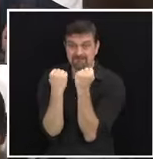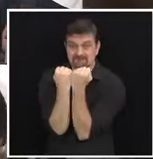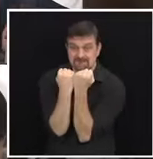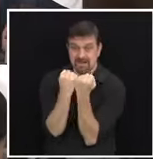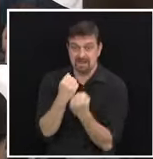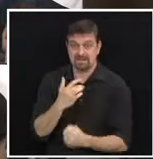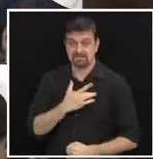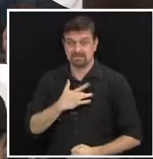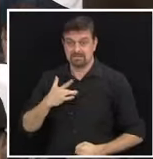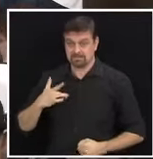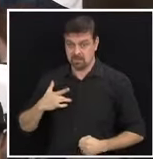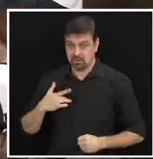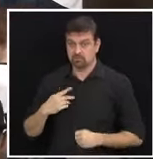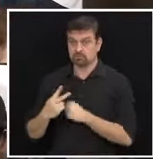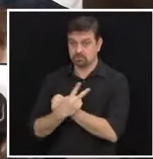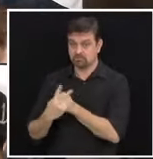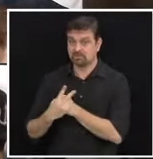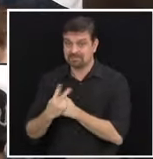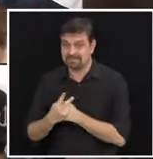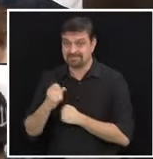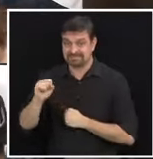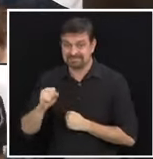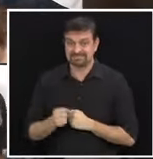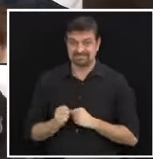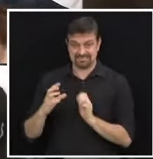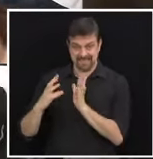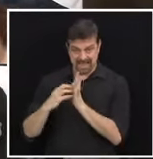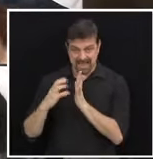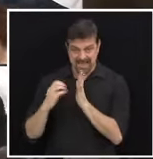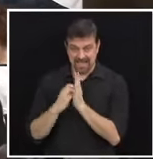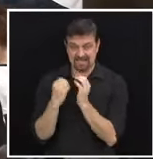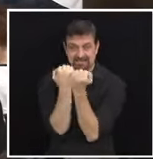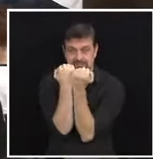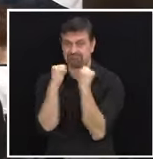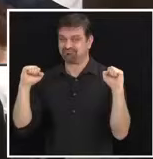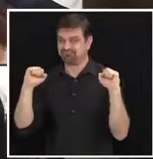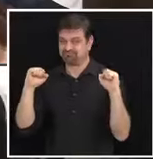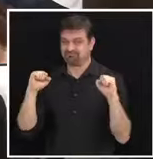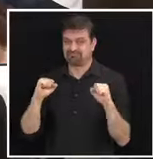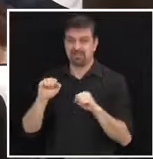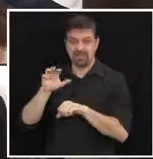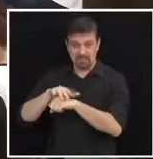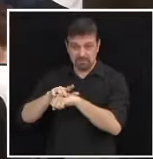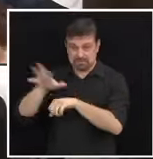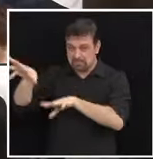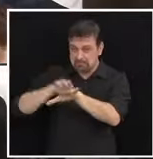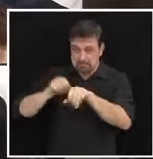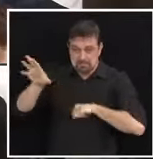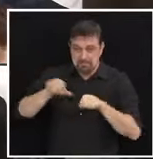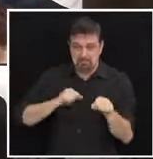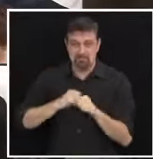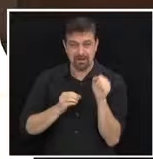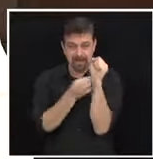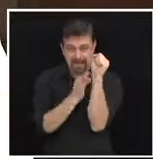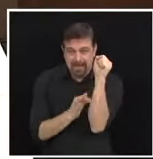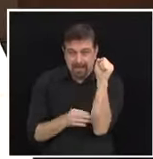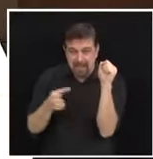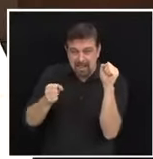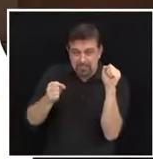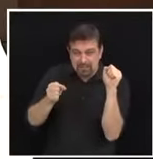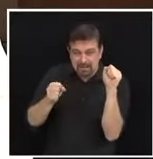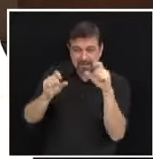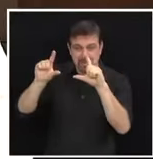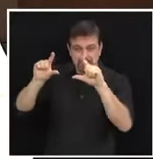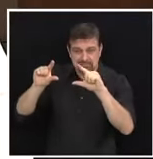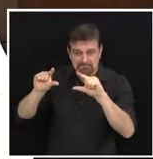como medir. Se o paciente chegar e essa taxa de linfócitos T for muito baixa, isso significa que ela